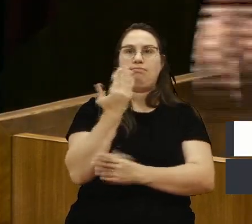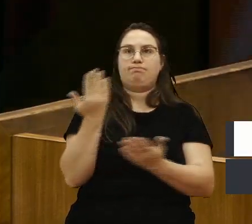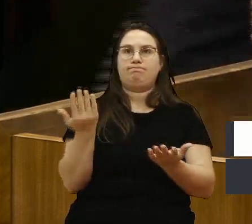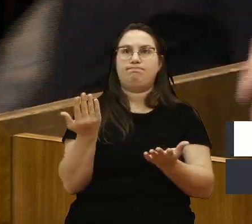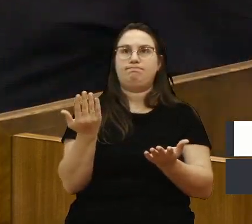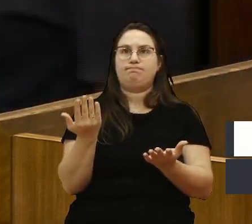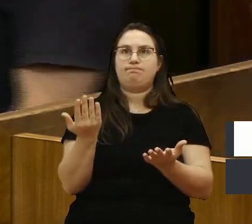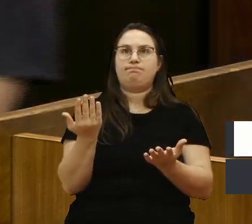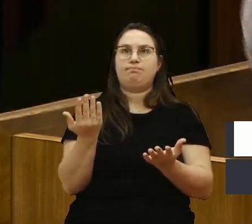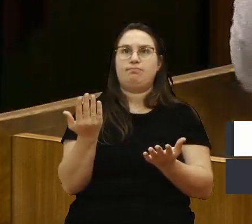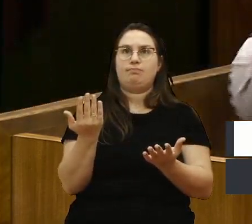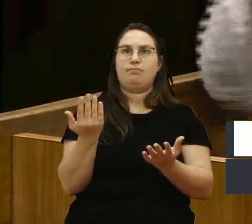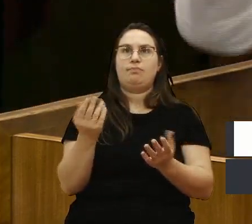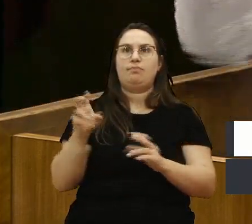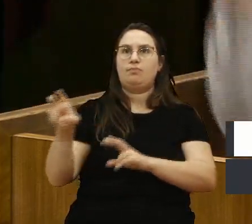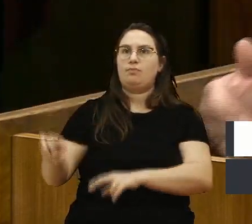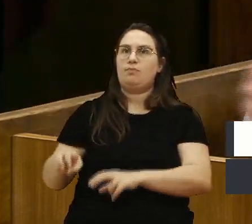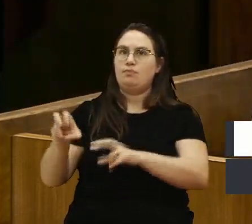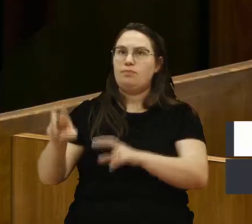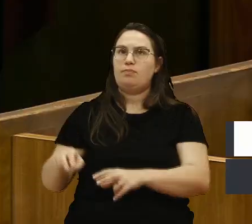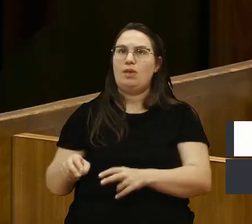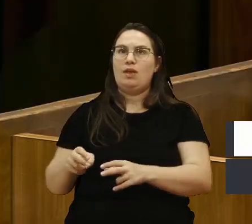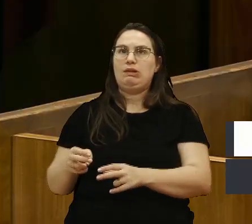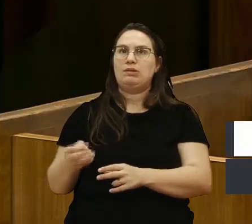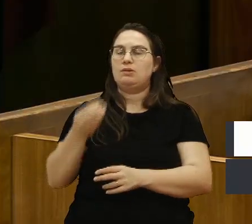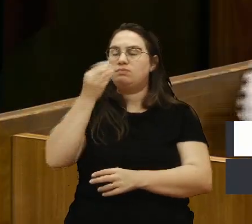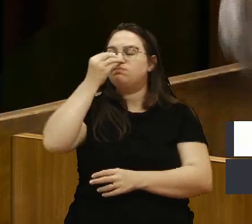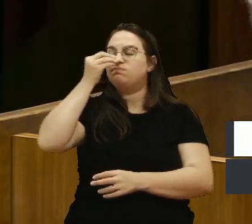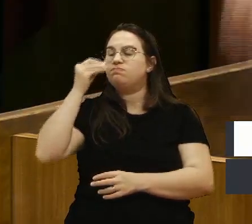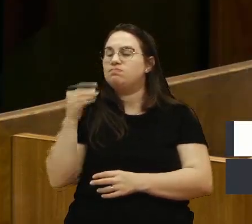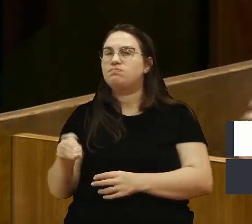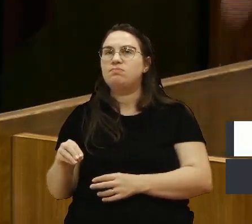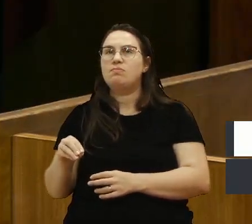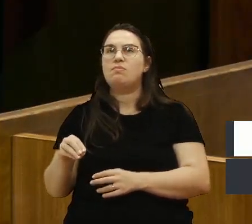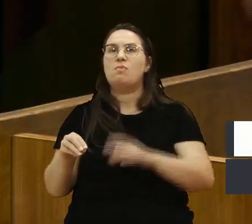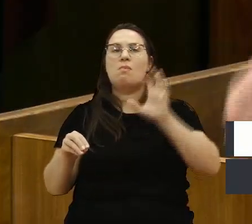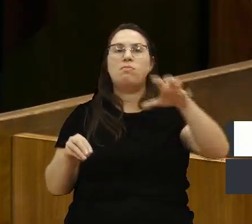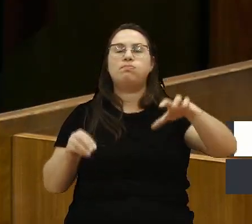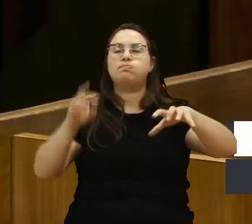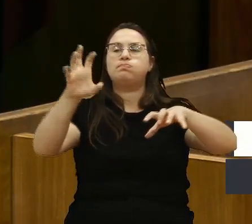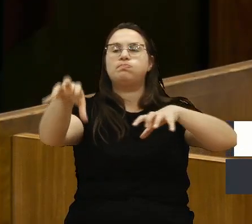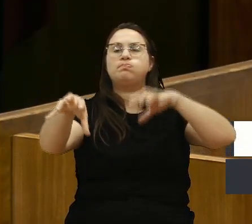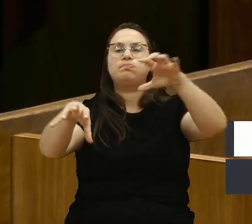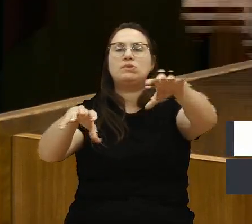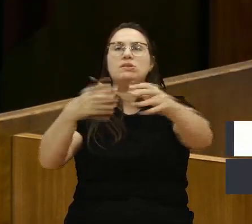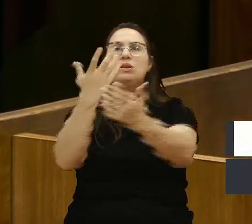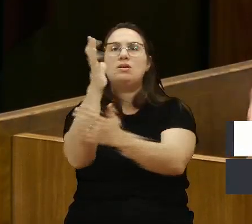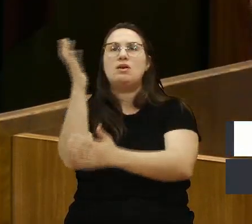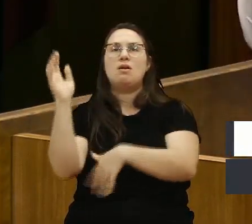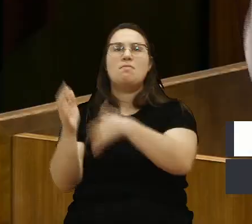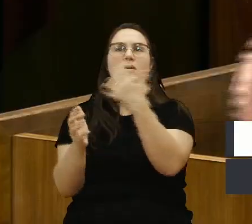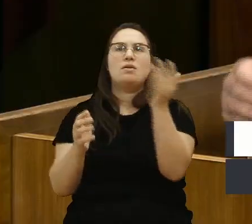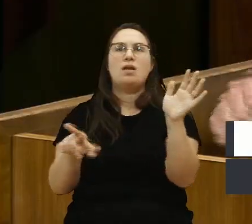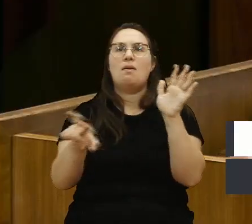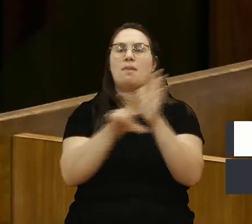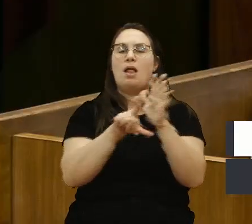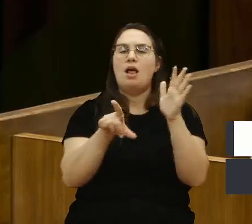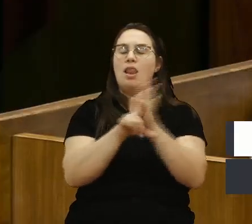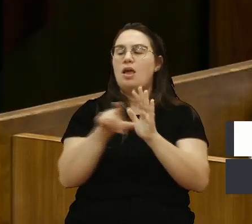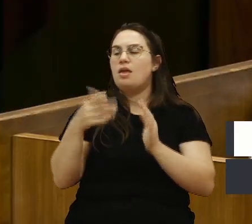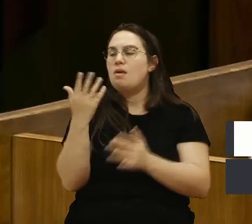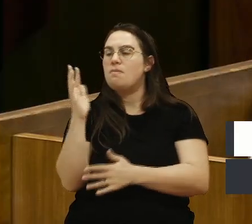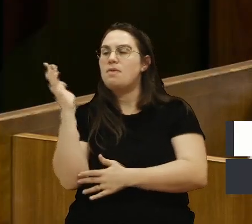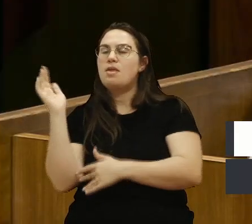O agricultor nesse país está sendo esmagado pelos órgãos ambientais, pelas leis